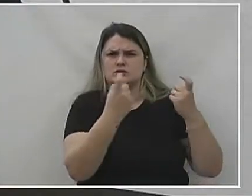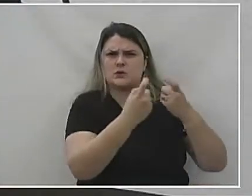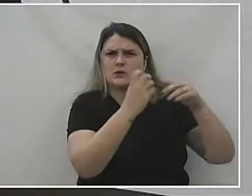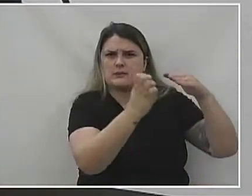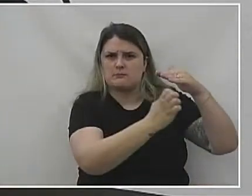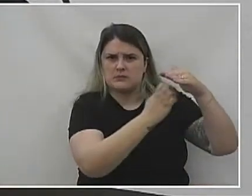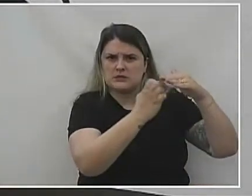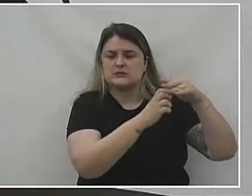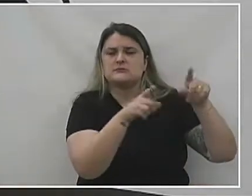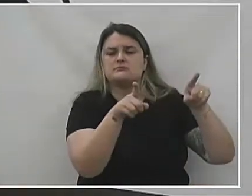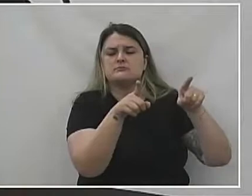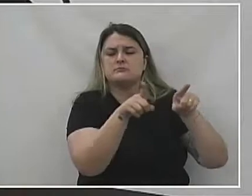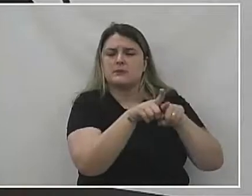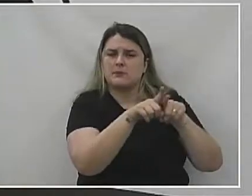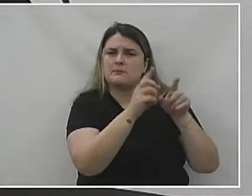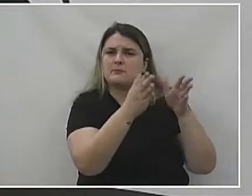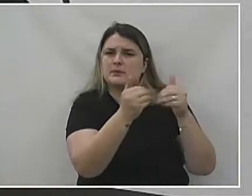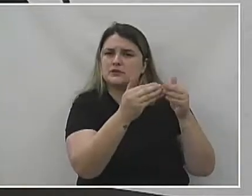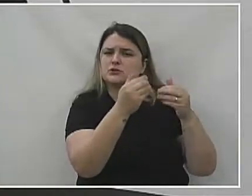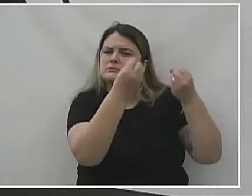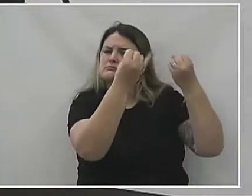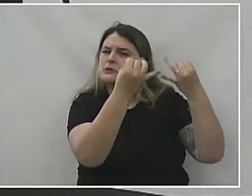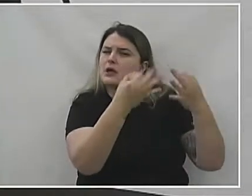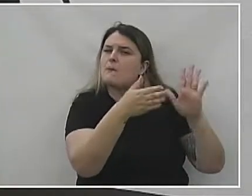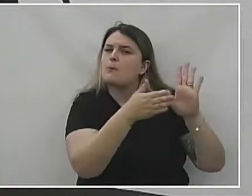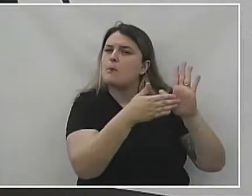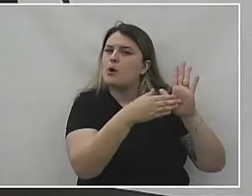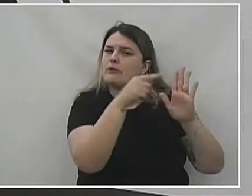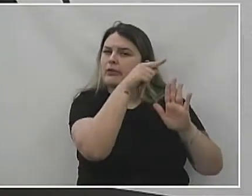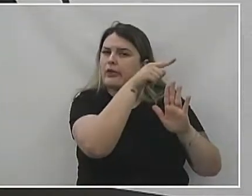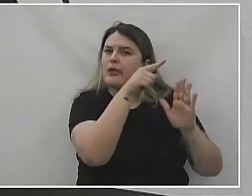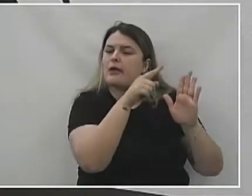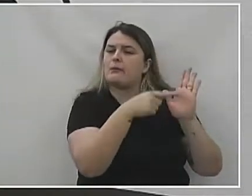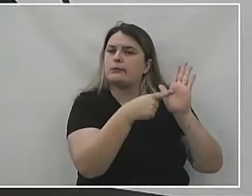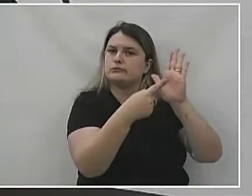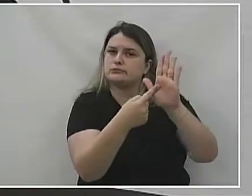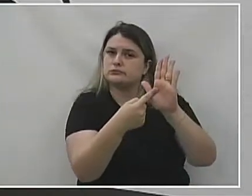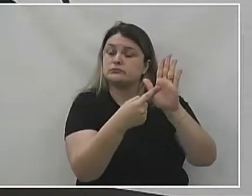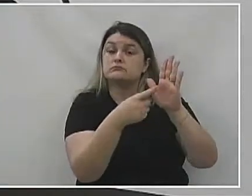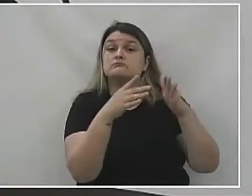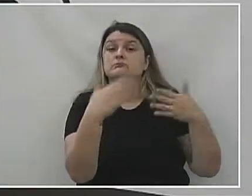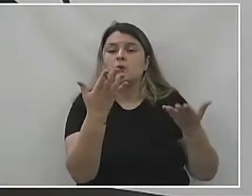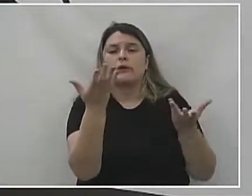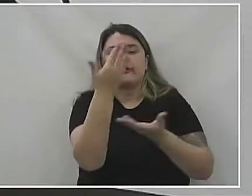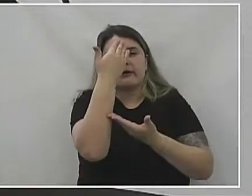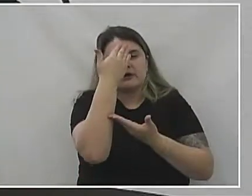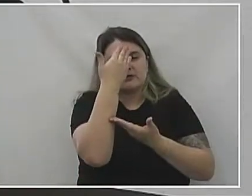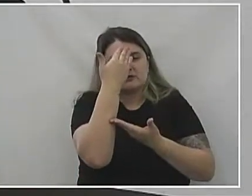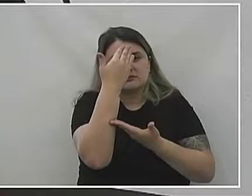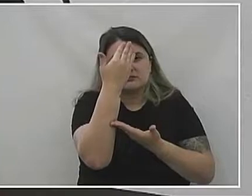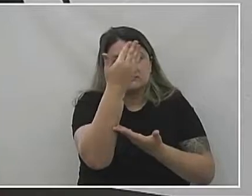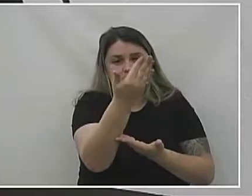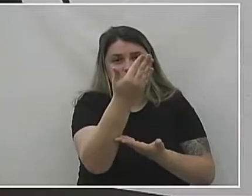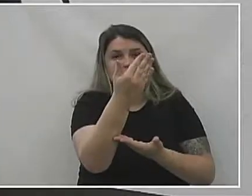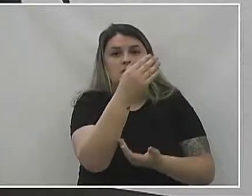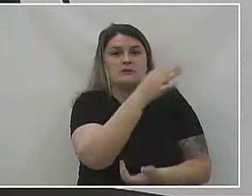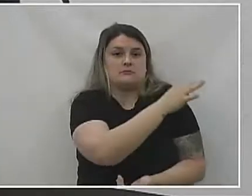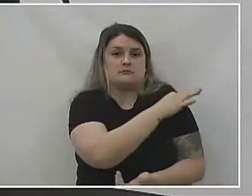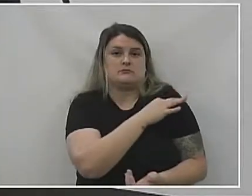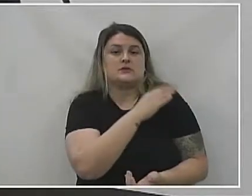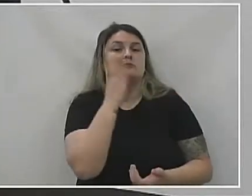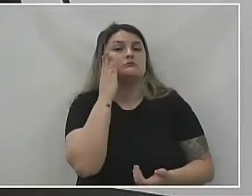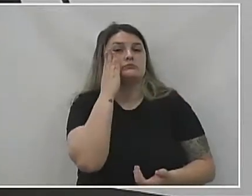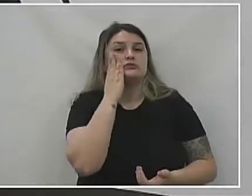com a empresa solicitando também é esclarecimentos sobre as propostas que foram apresentadas pela empresa então meu agradecimento unicamente ao